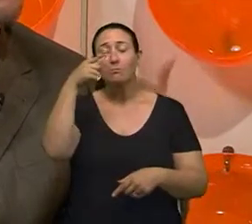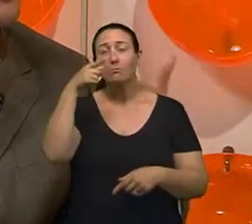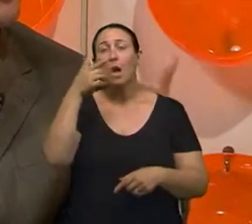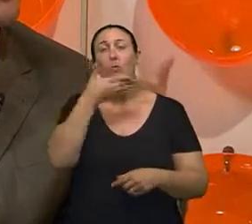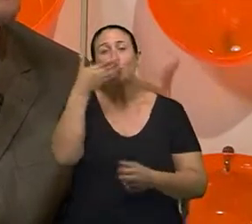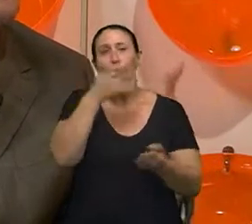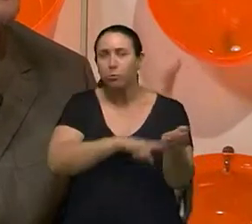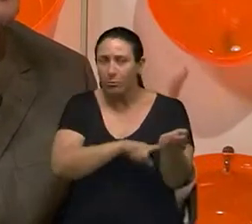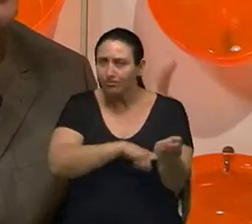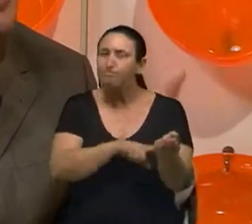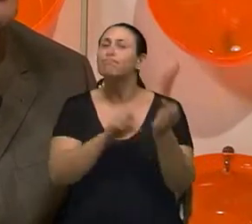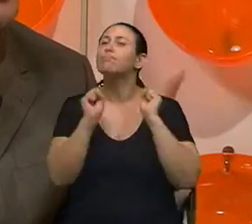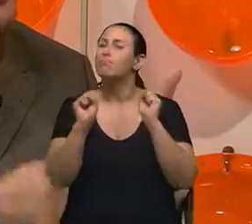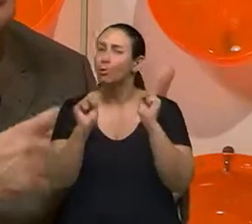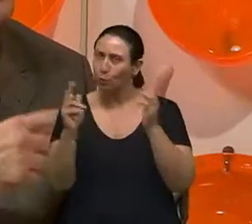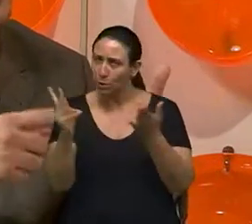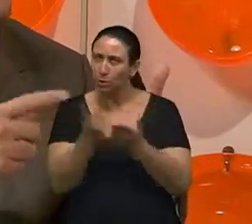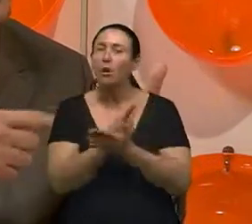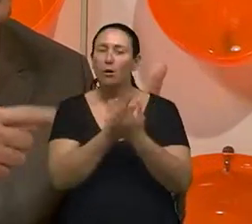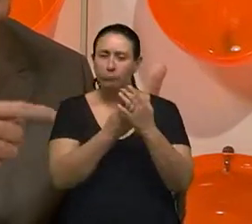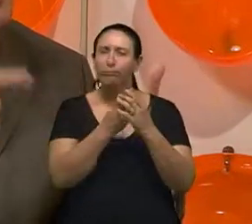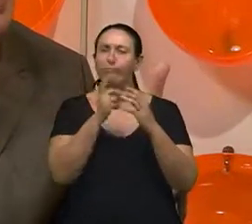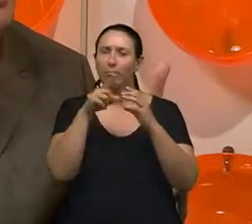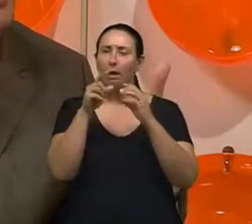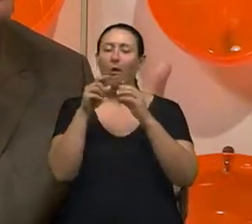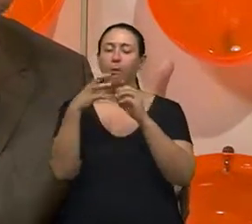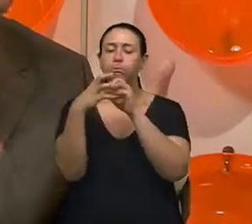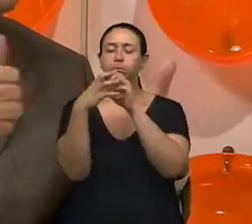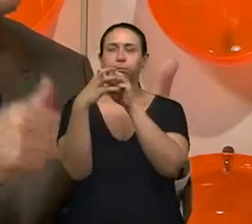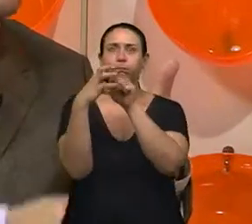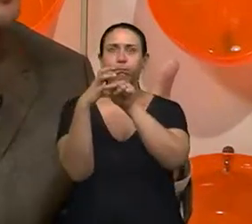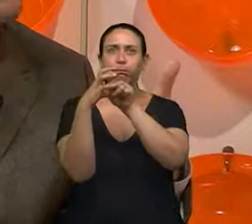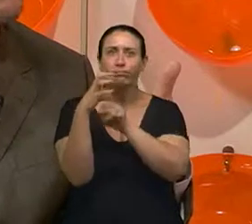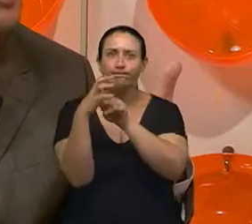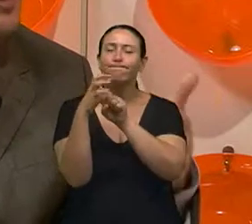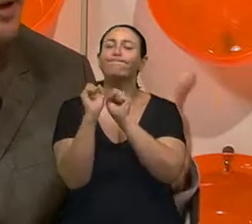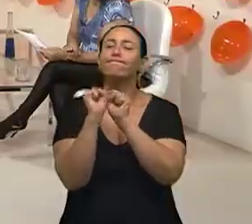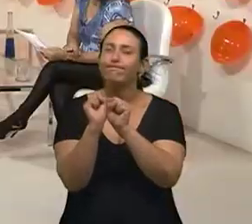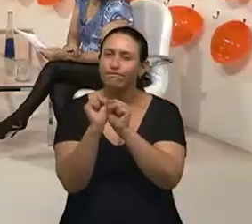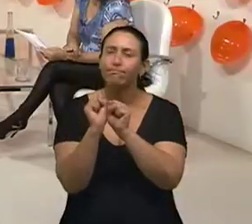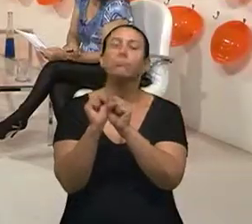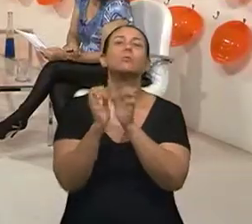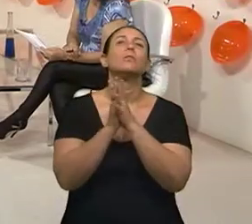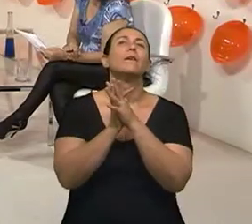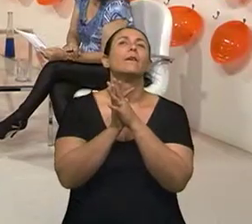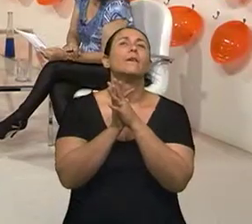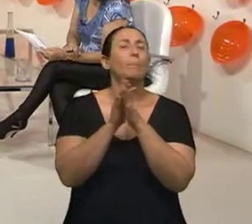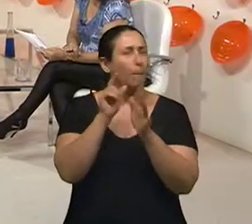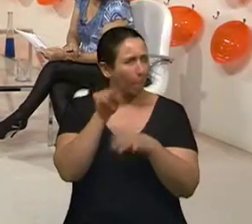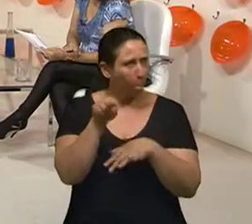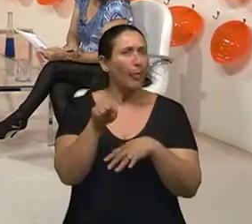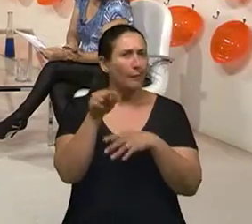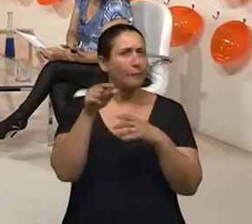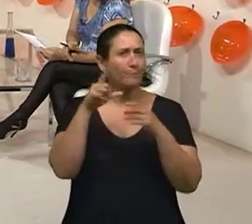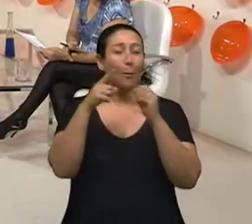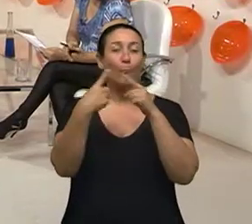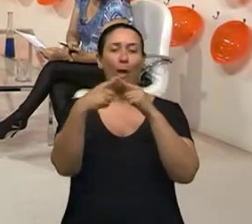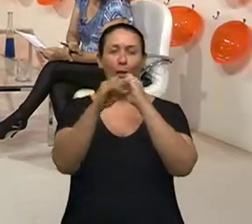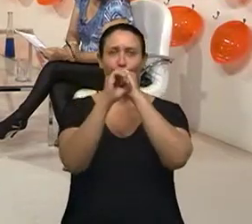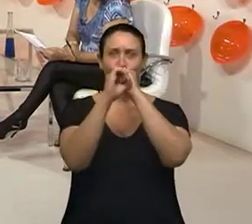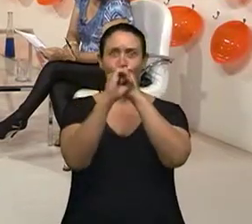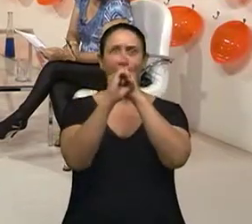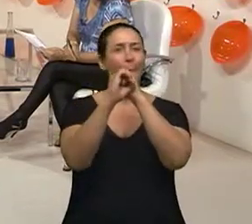então retinopatia diabética já na fase avançada pode cursar com descolamento de retina, que são fatores complicadores da